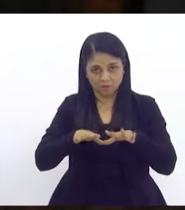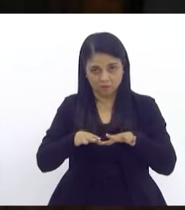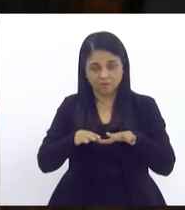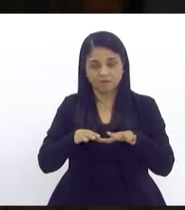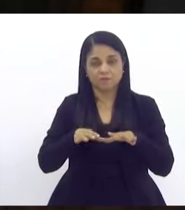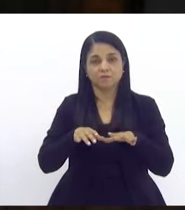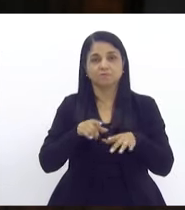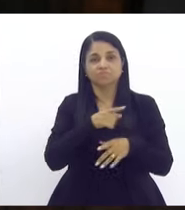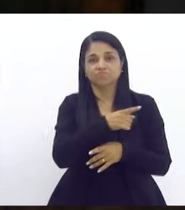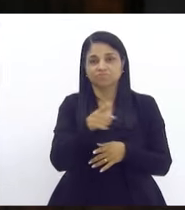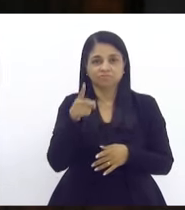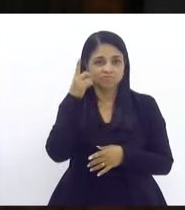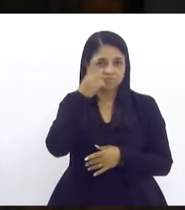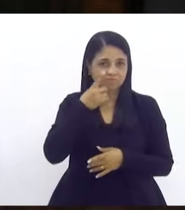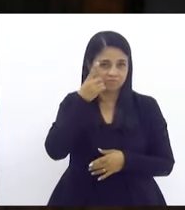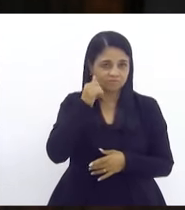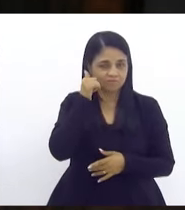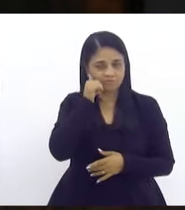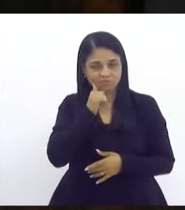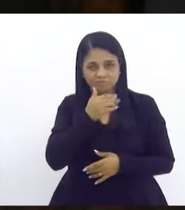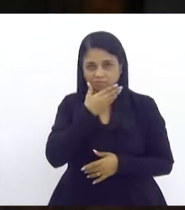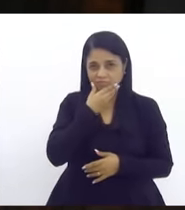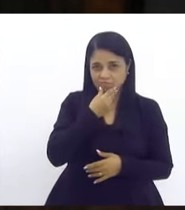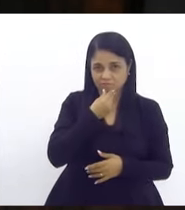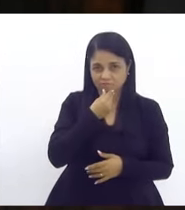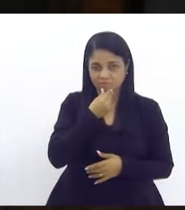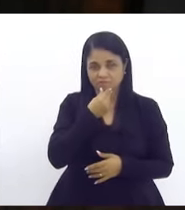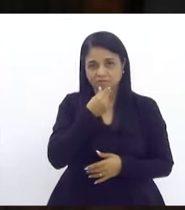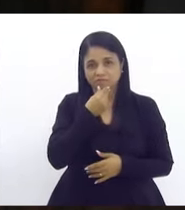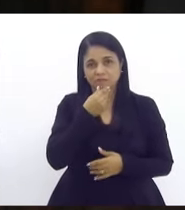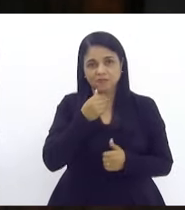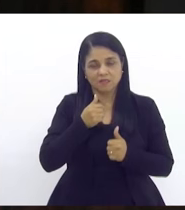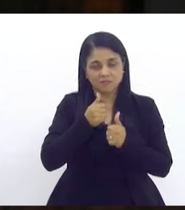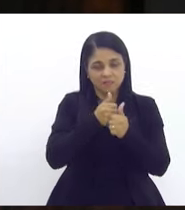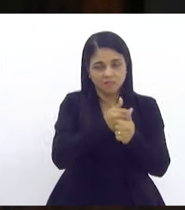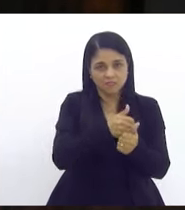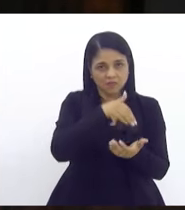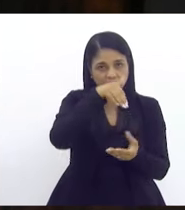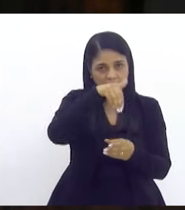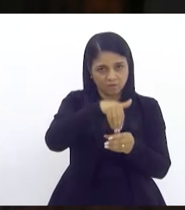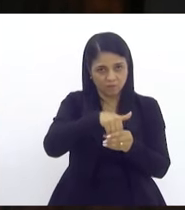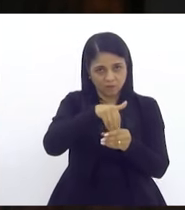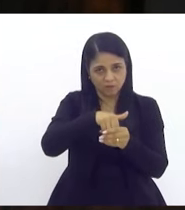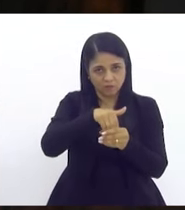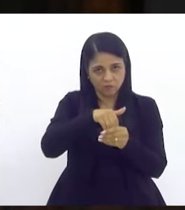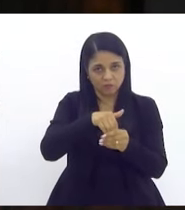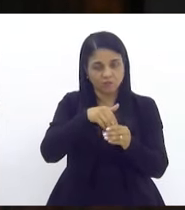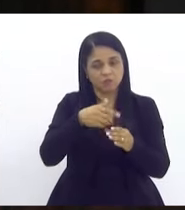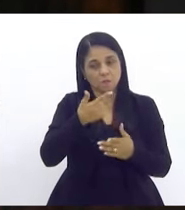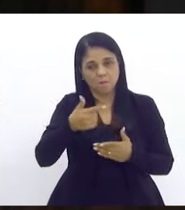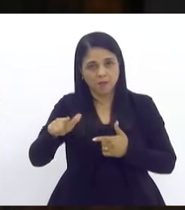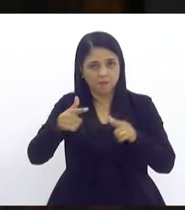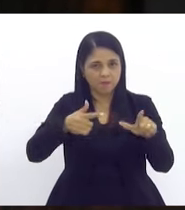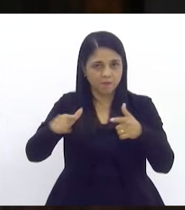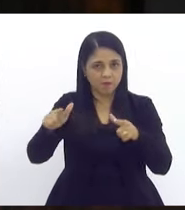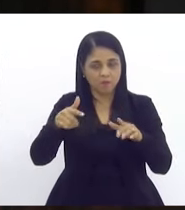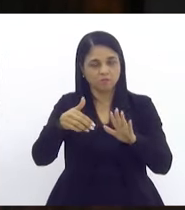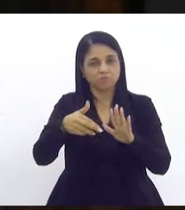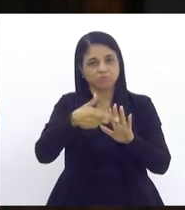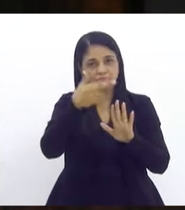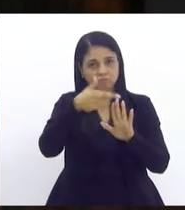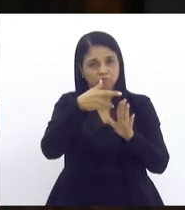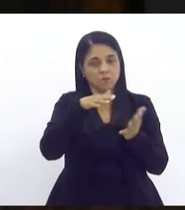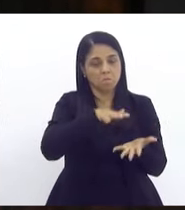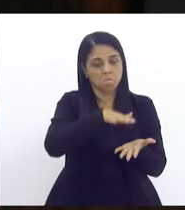senhores parlamentares, senhores e senhoras, para seguir com a votação das demais resoluções em bloco.